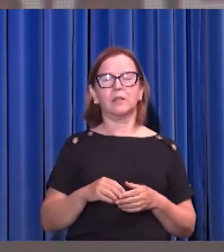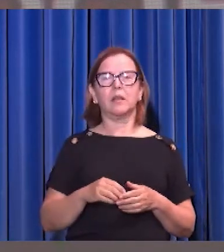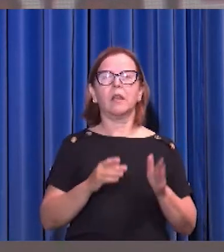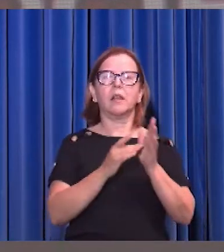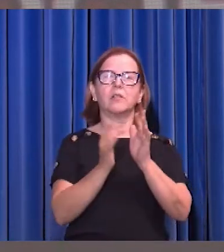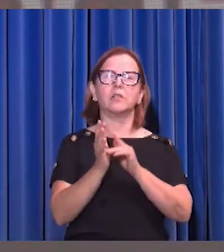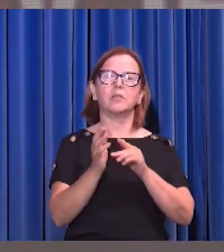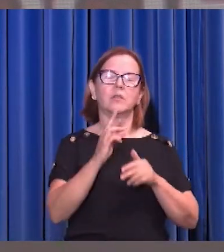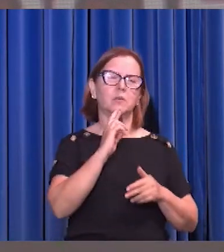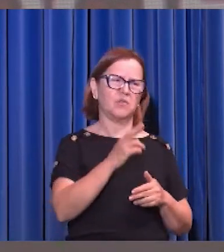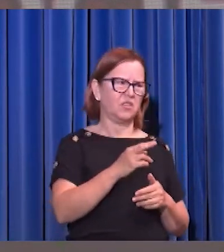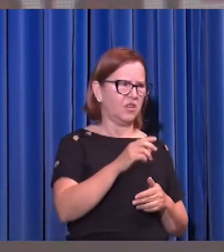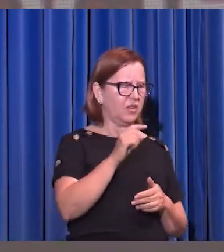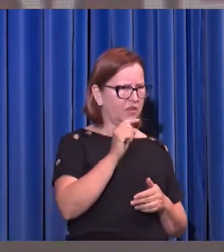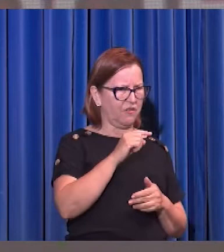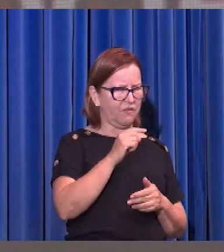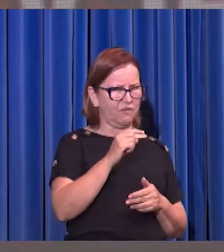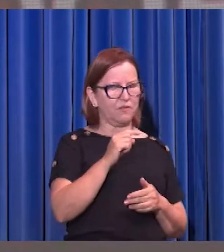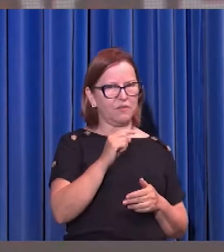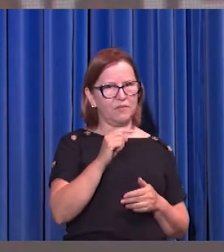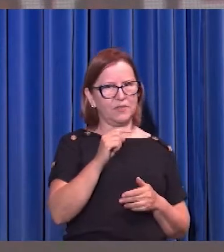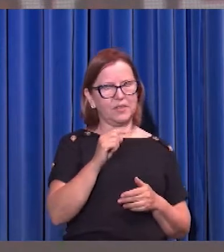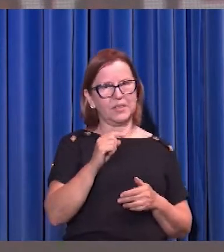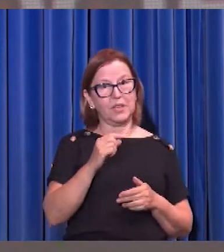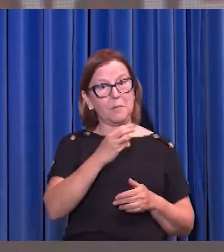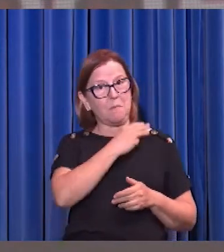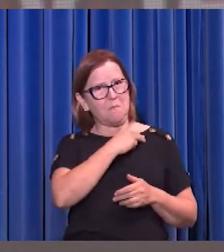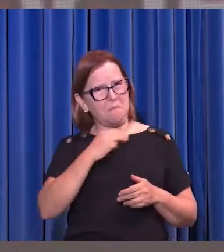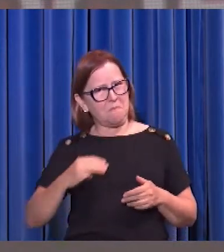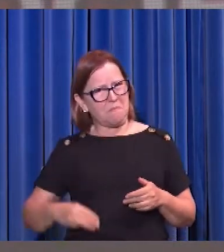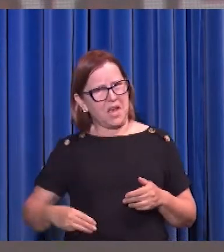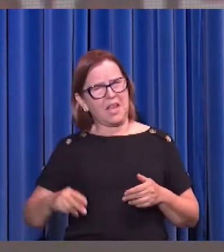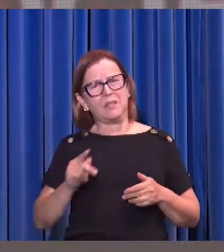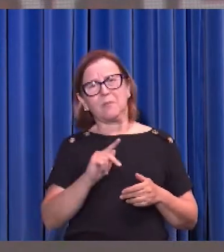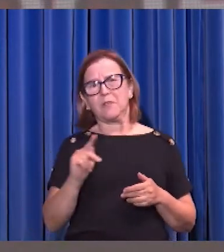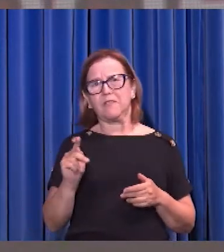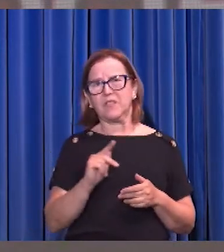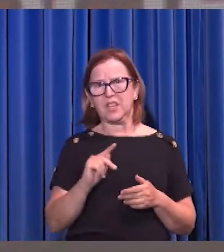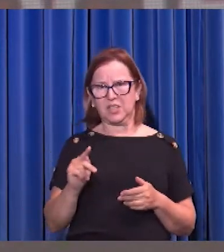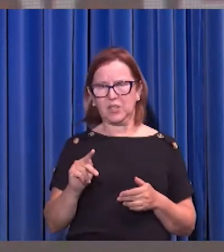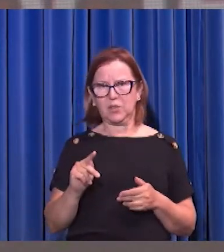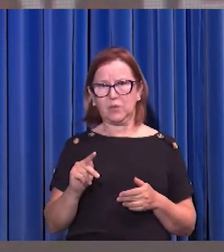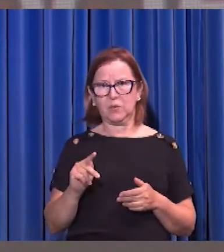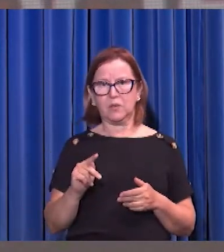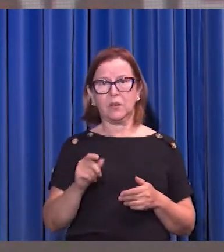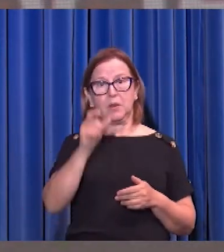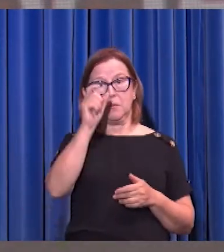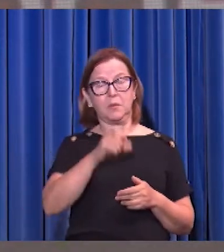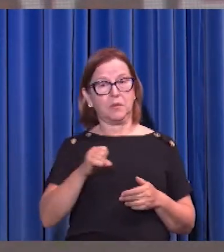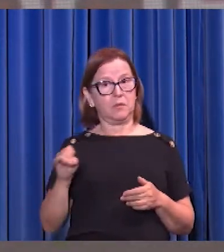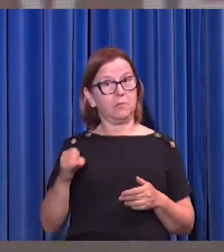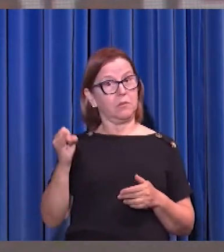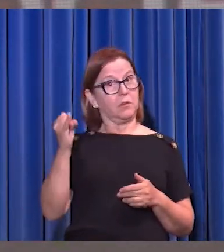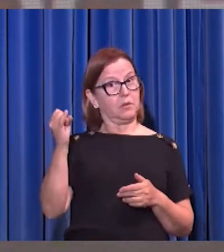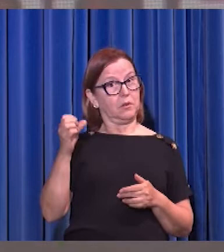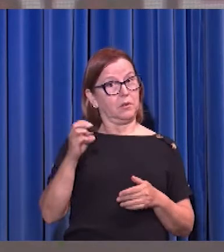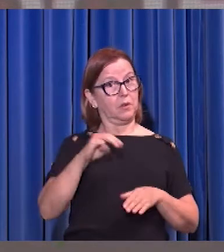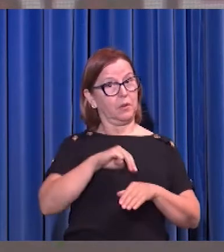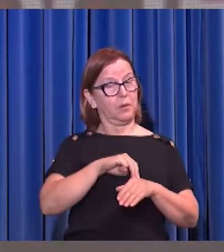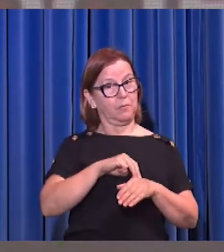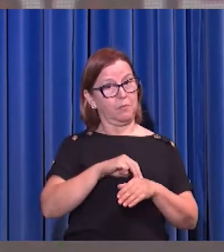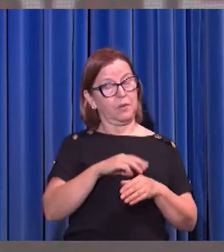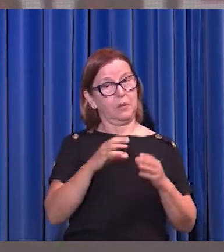mestre, você é um professor, você é uma pessoa ilustre, você é membro do